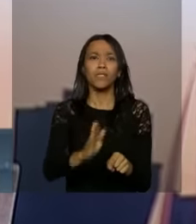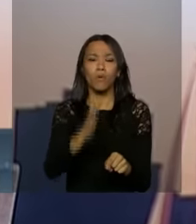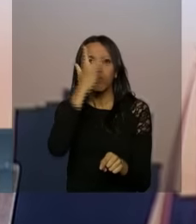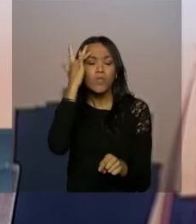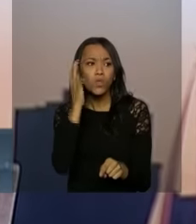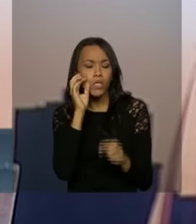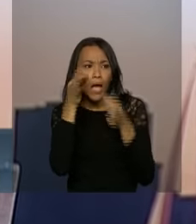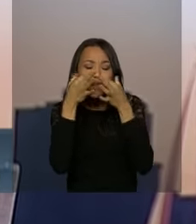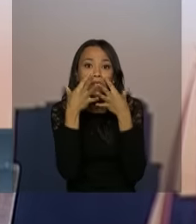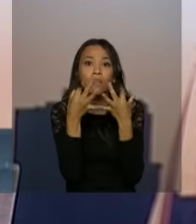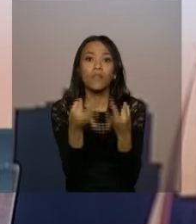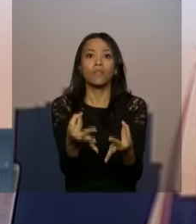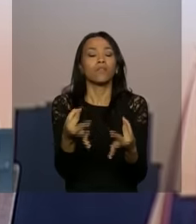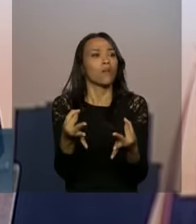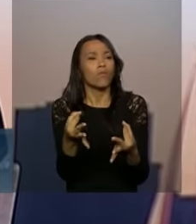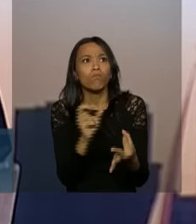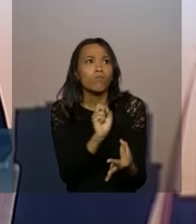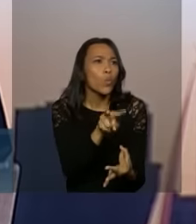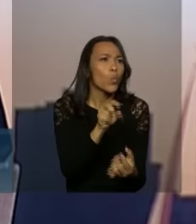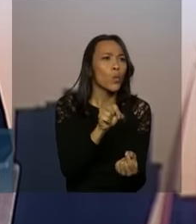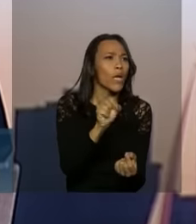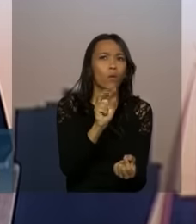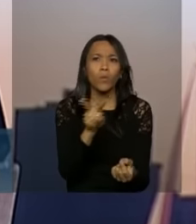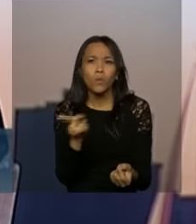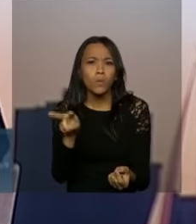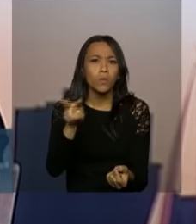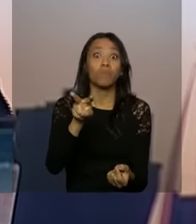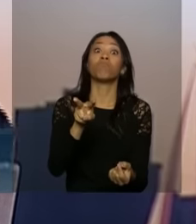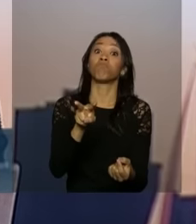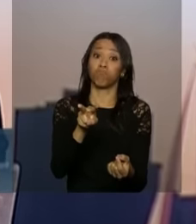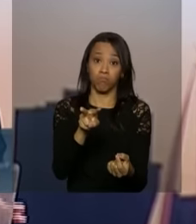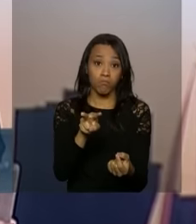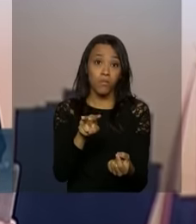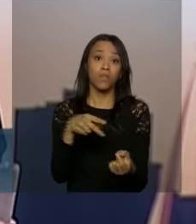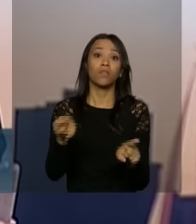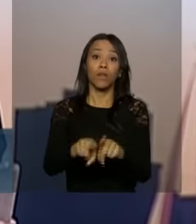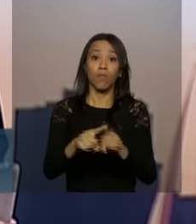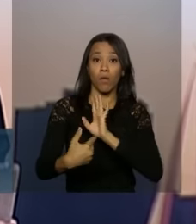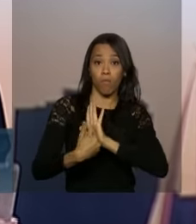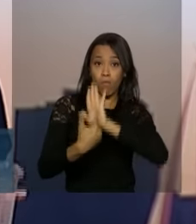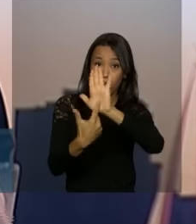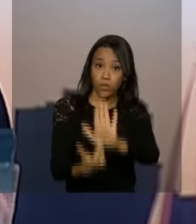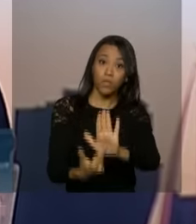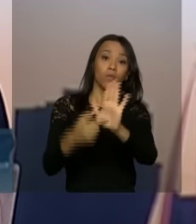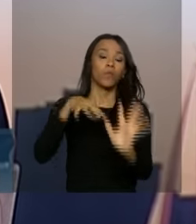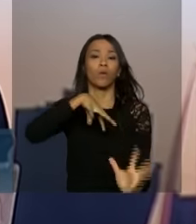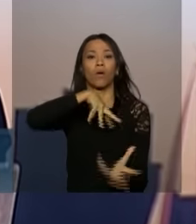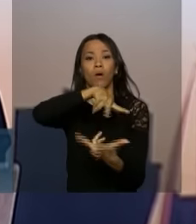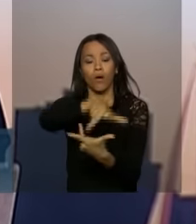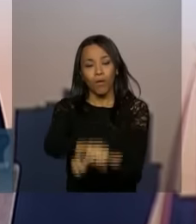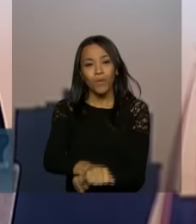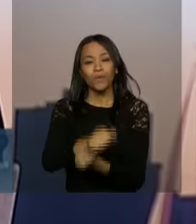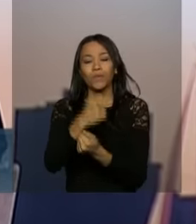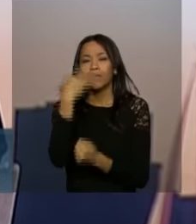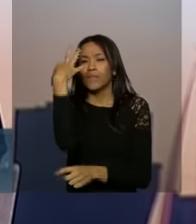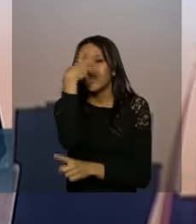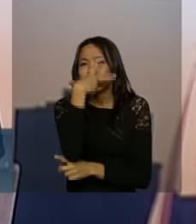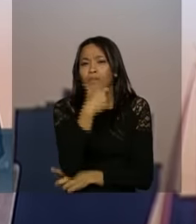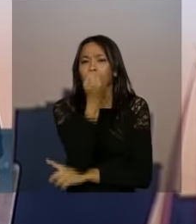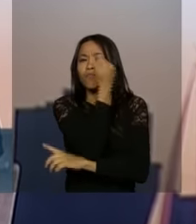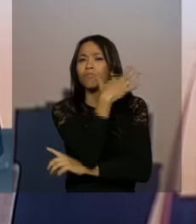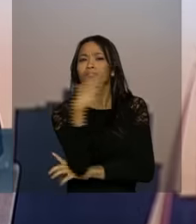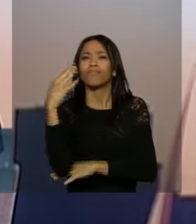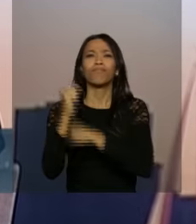das pessoas e vai permitir que nós mostremos ao mundo as belezas naturais e